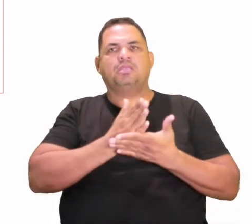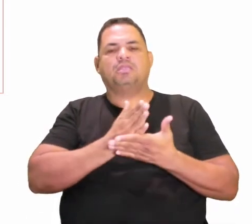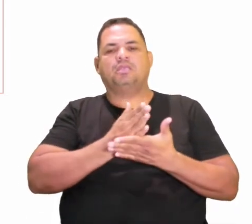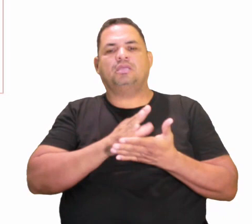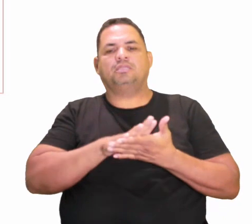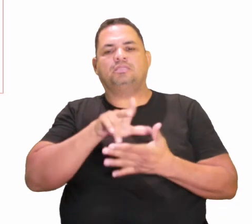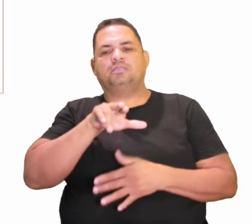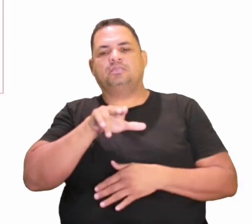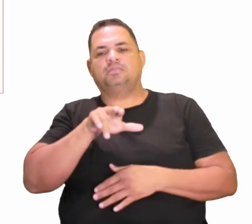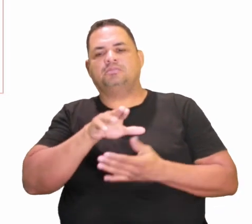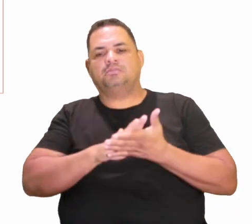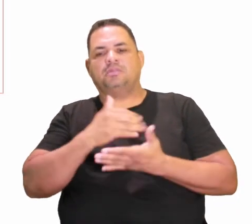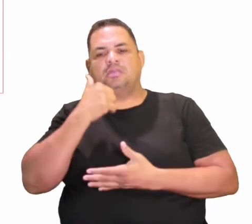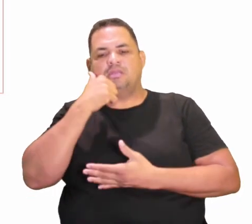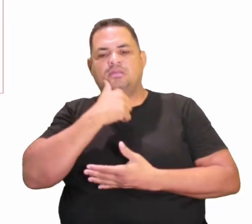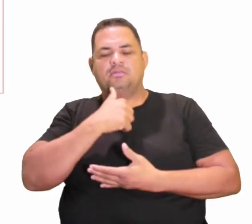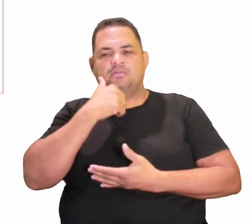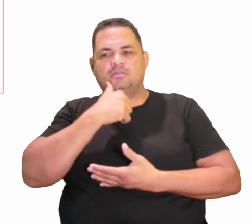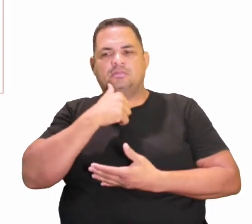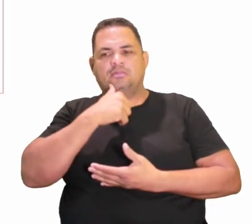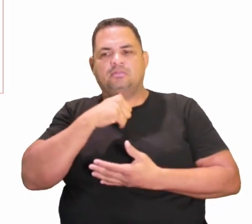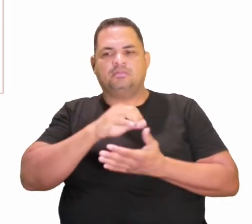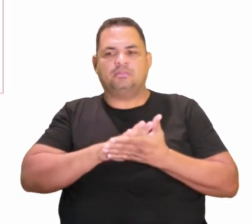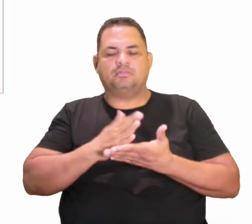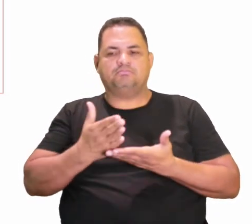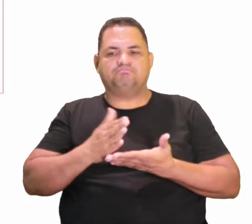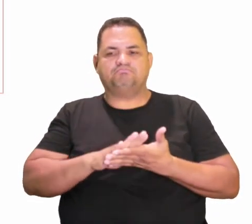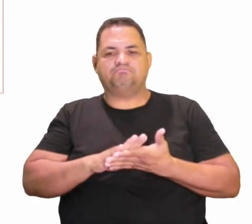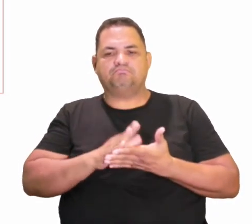irmã? Não é a metade de uma pessoa, não. Aqui é quando